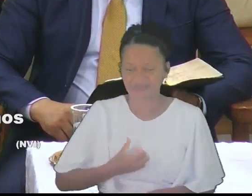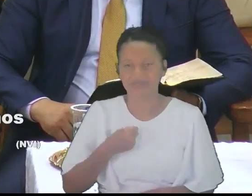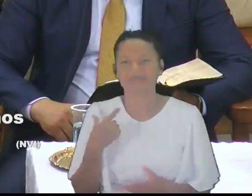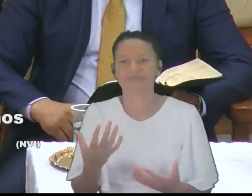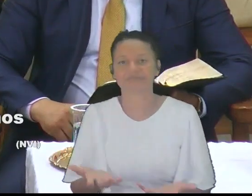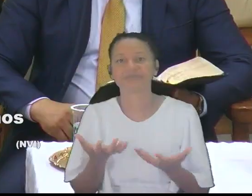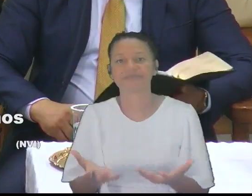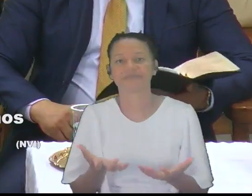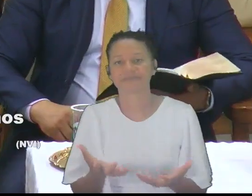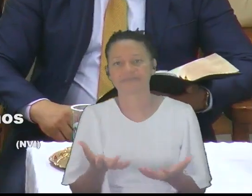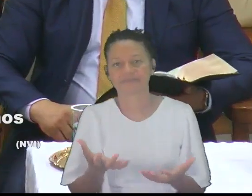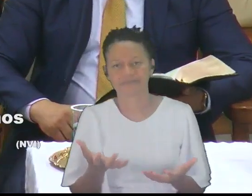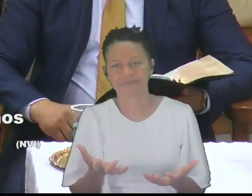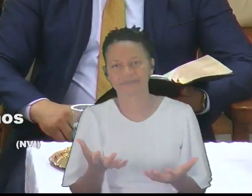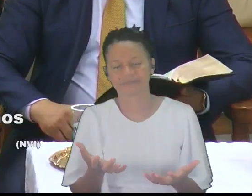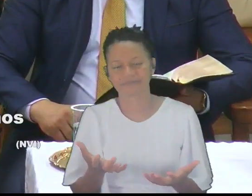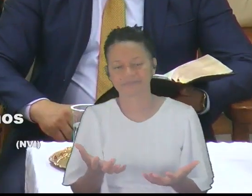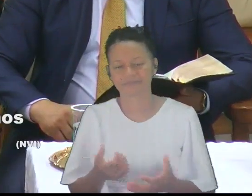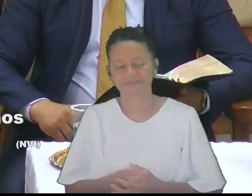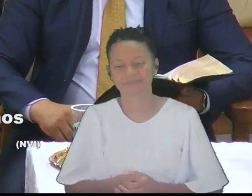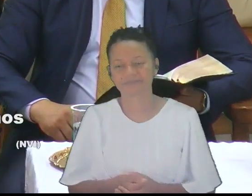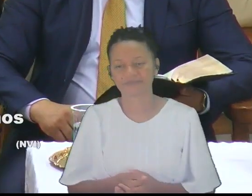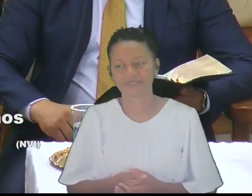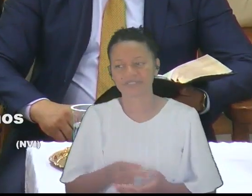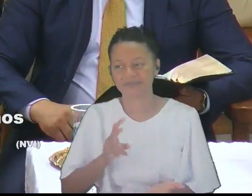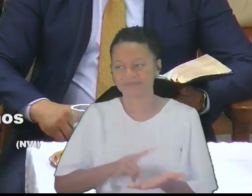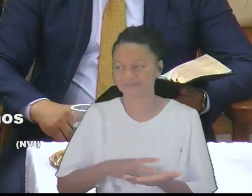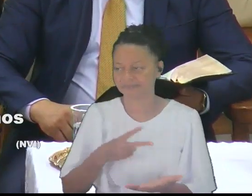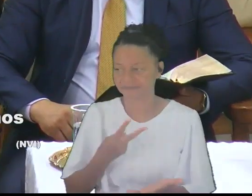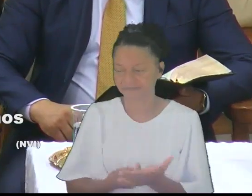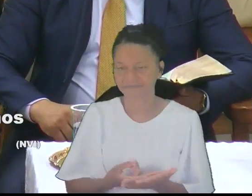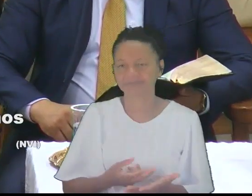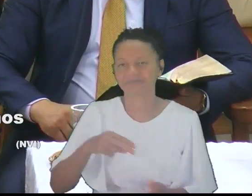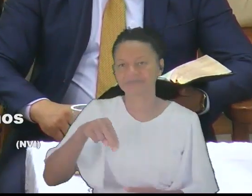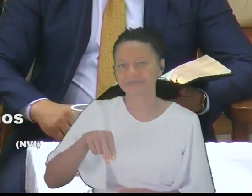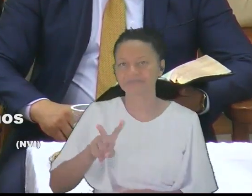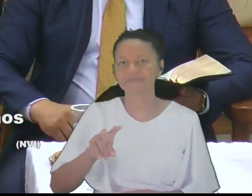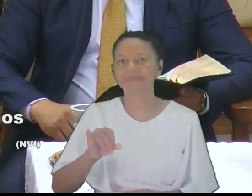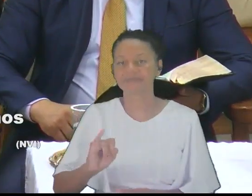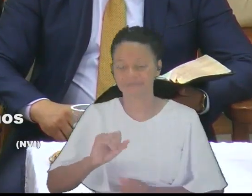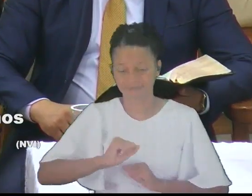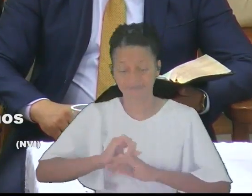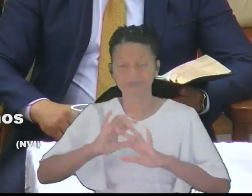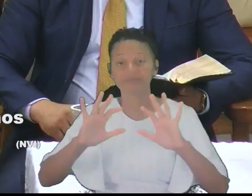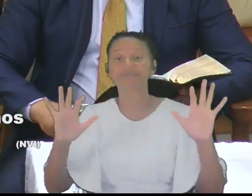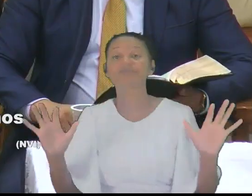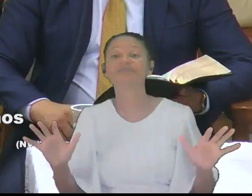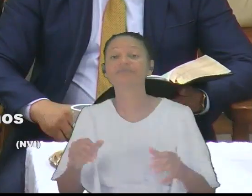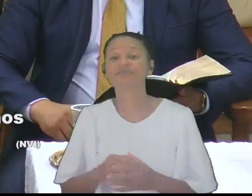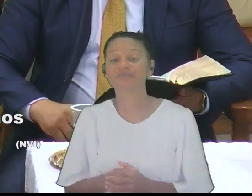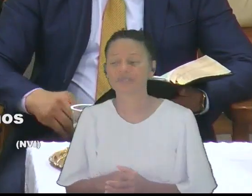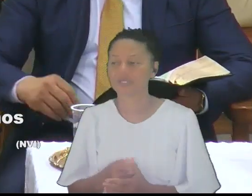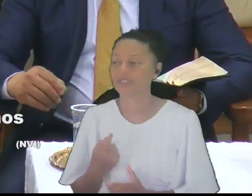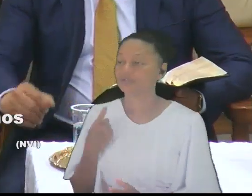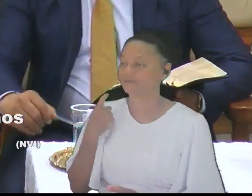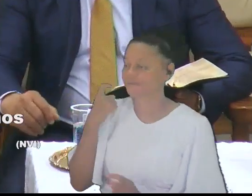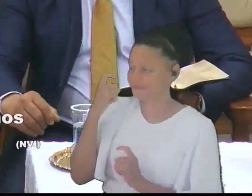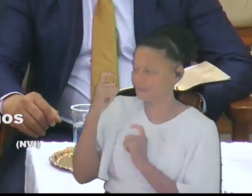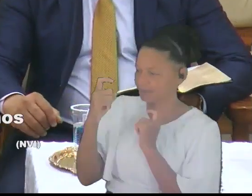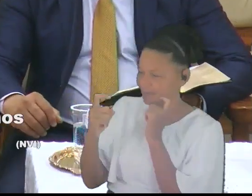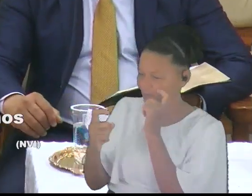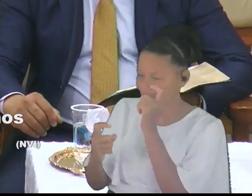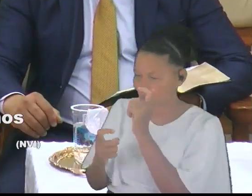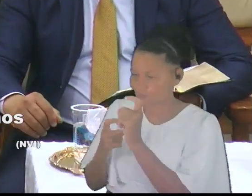quero nessa versão, na NVI está muito mais clara: importemo-nos